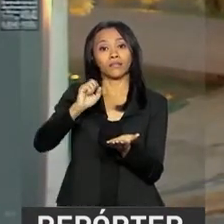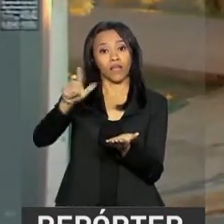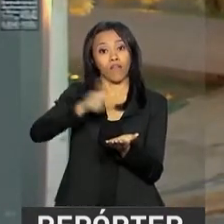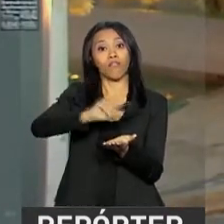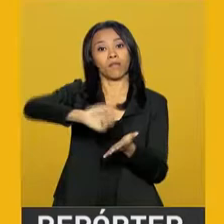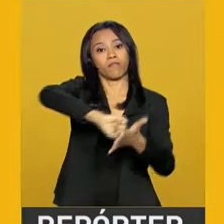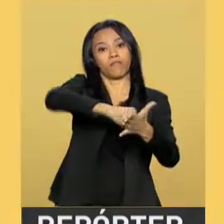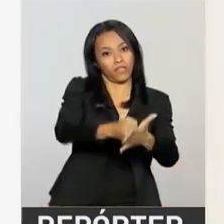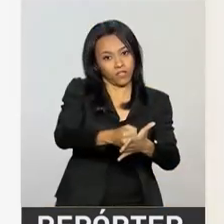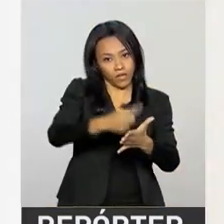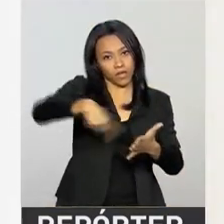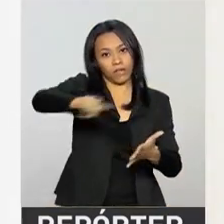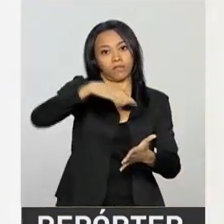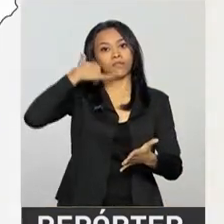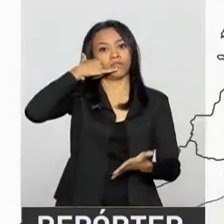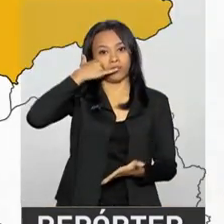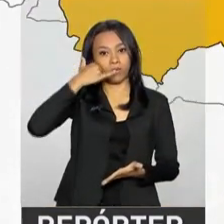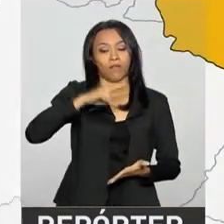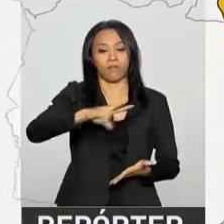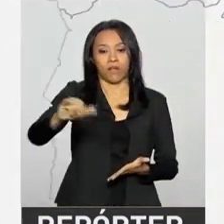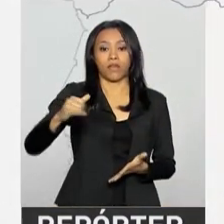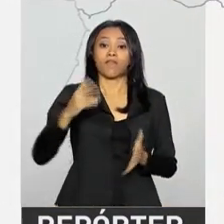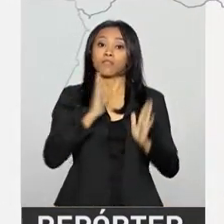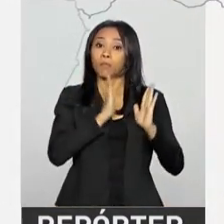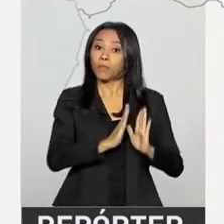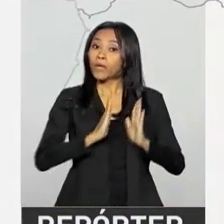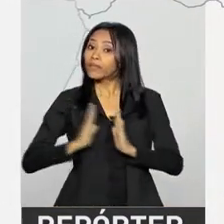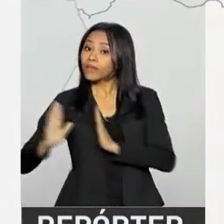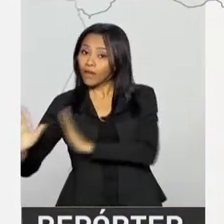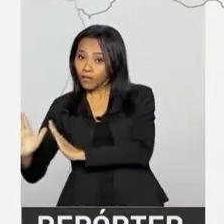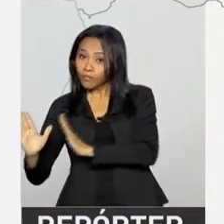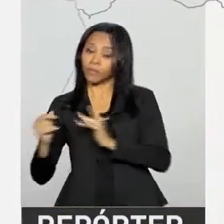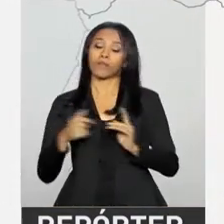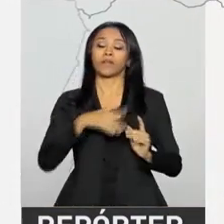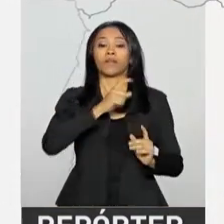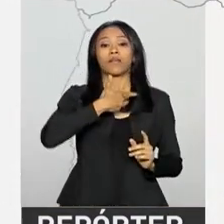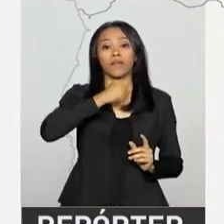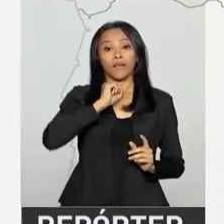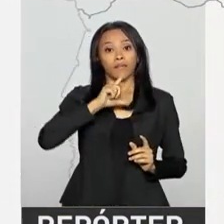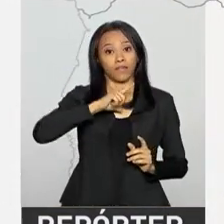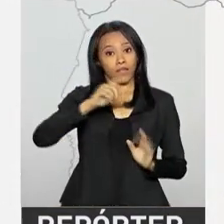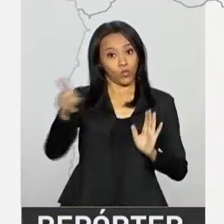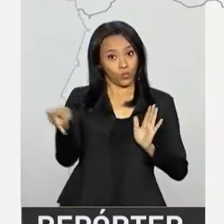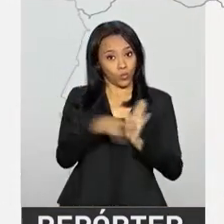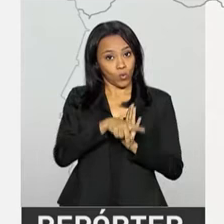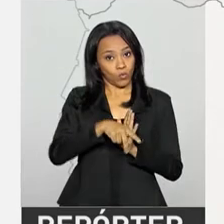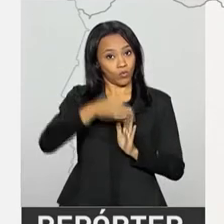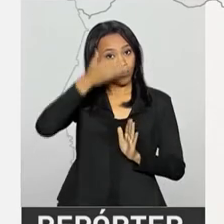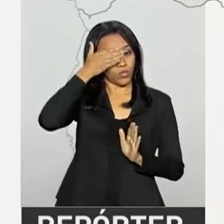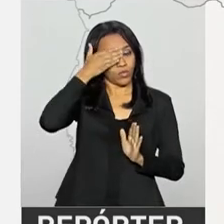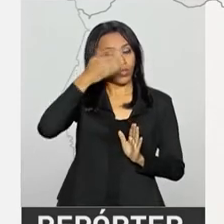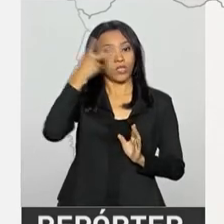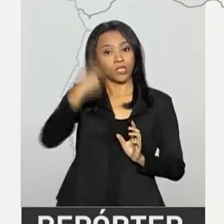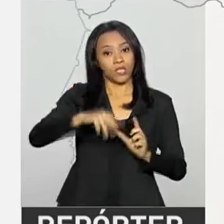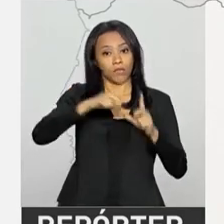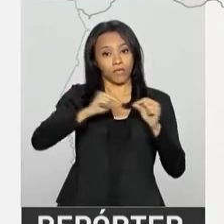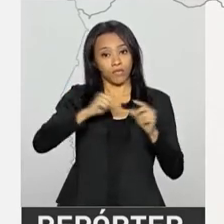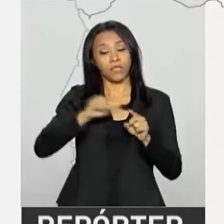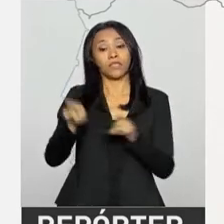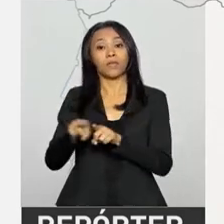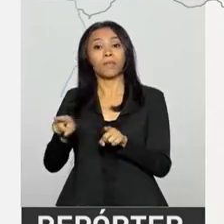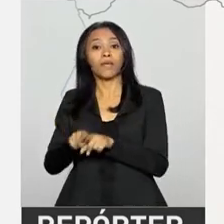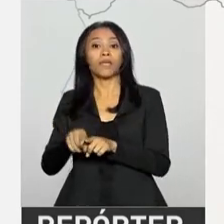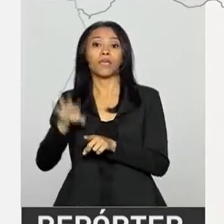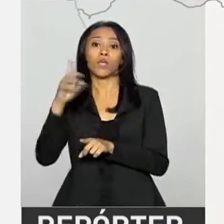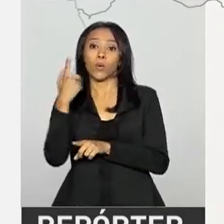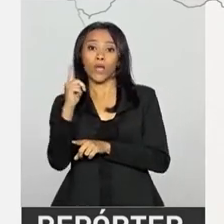partir de maio. A operação vai ser dividida em etapas. Os donos de aparelhos piratas no Distrito Federal e em Goiás já estão